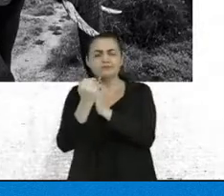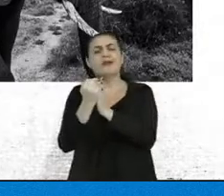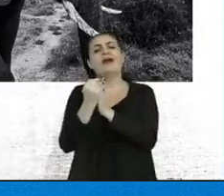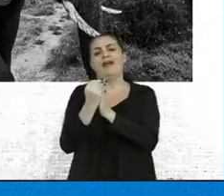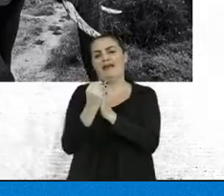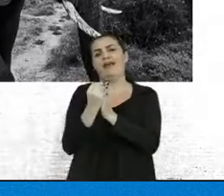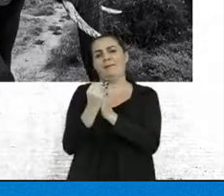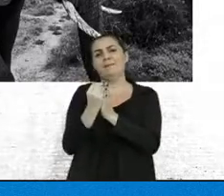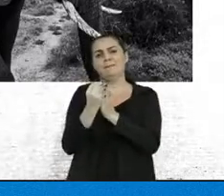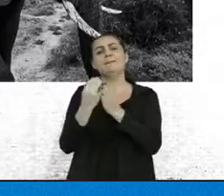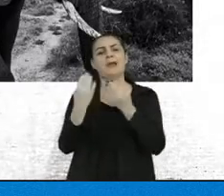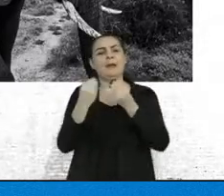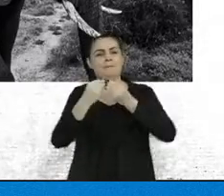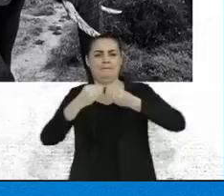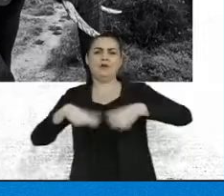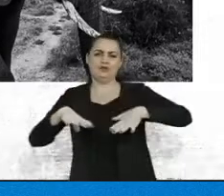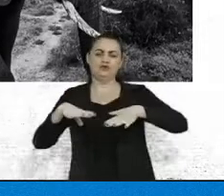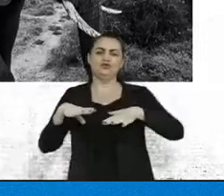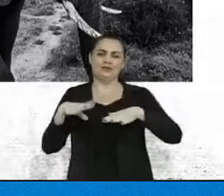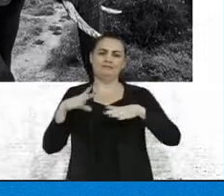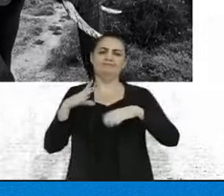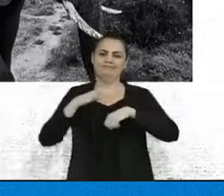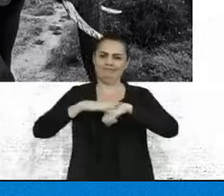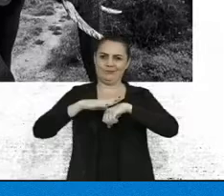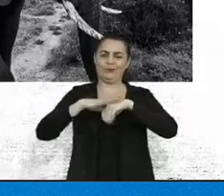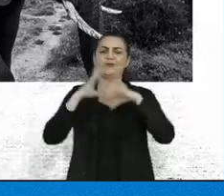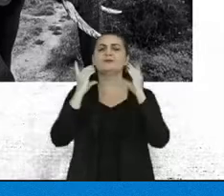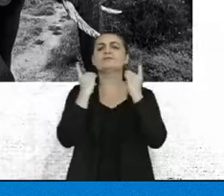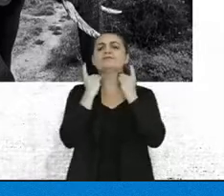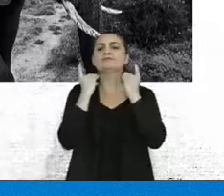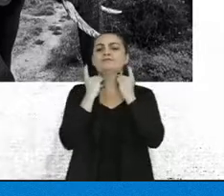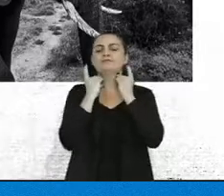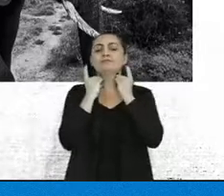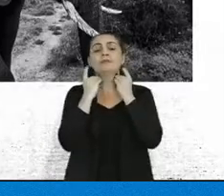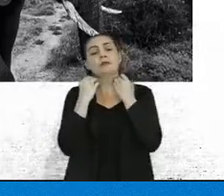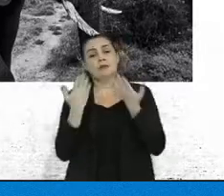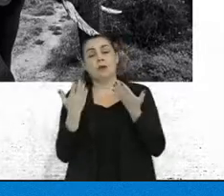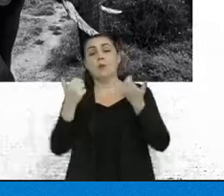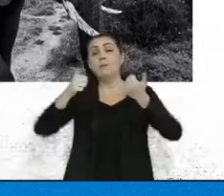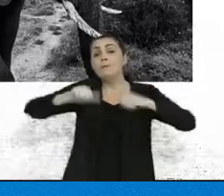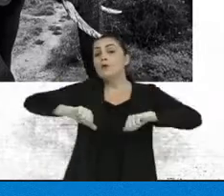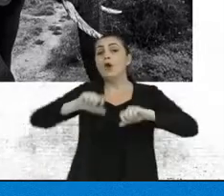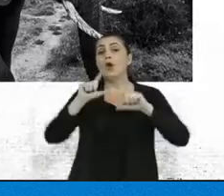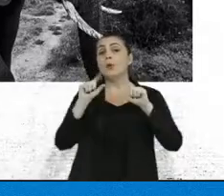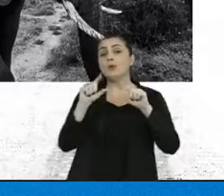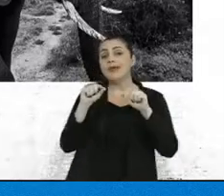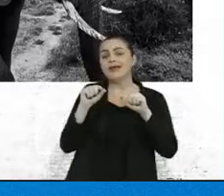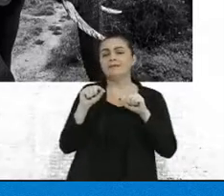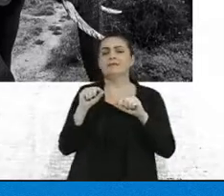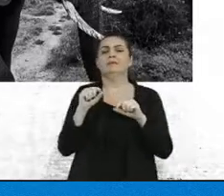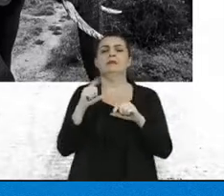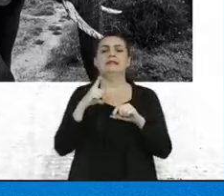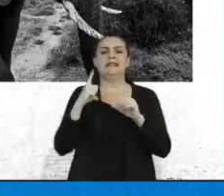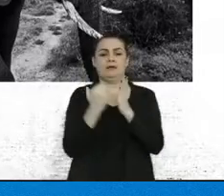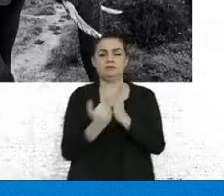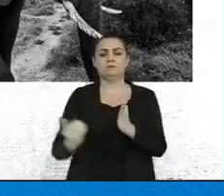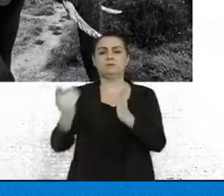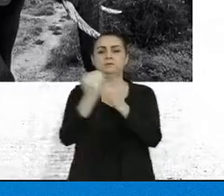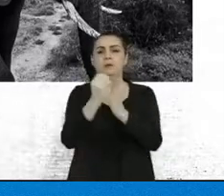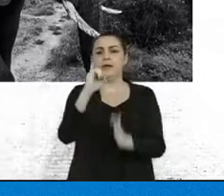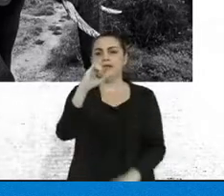da doença de Hashimoto, o pior é ter excesso de iodo. Então, muito cuidado ao tomarem iodo se vocês